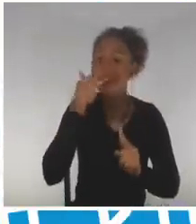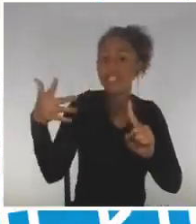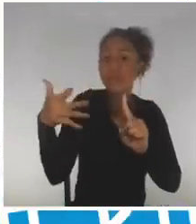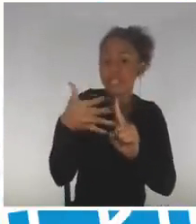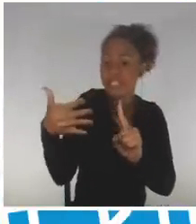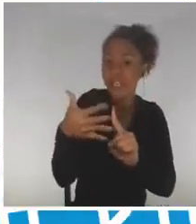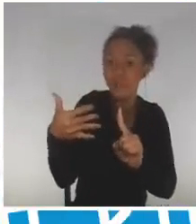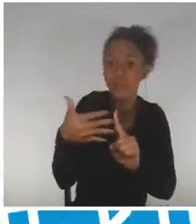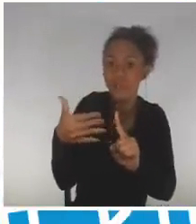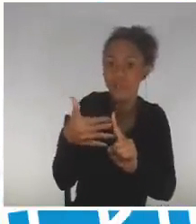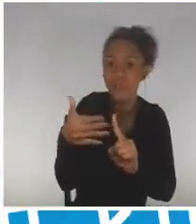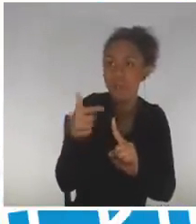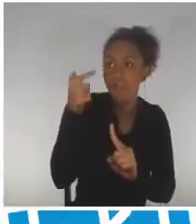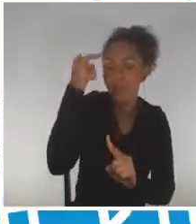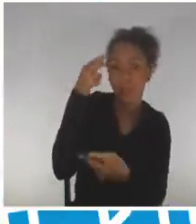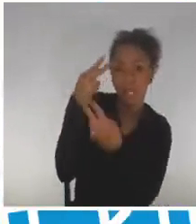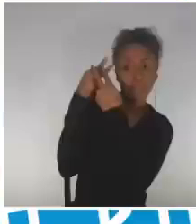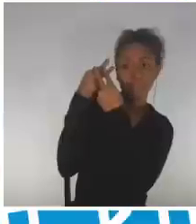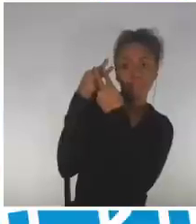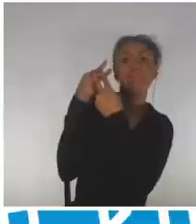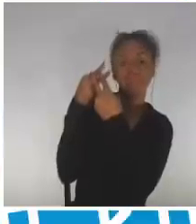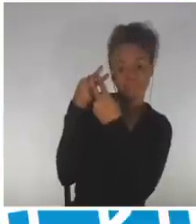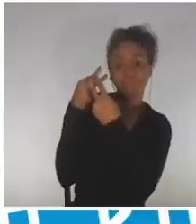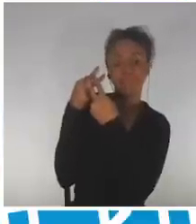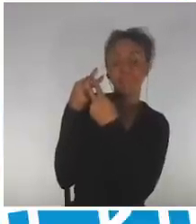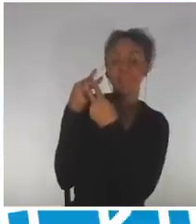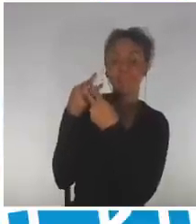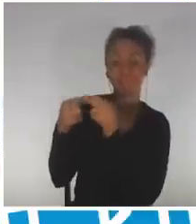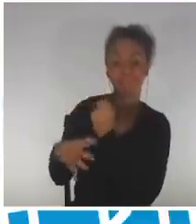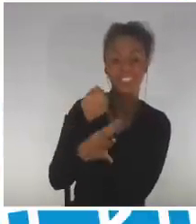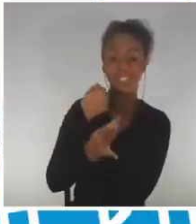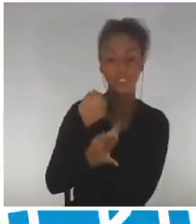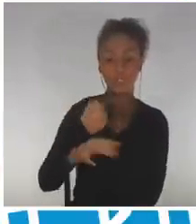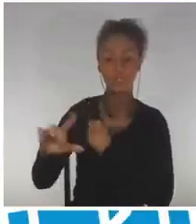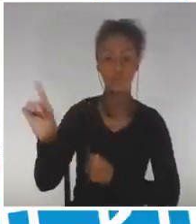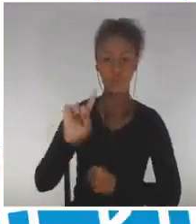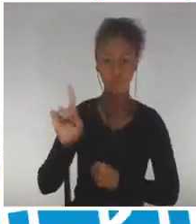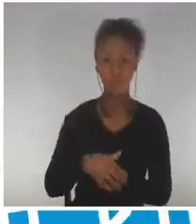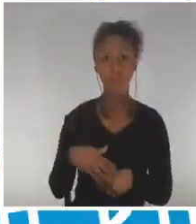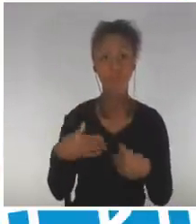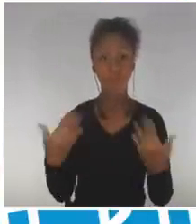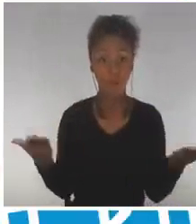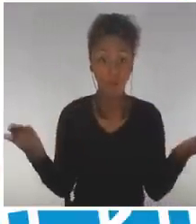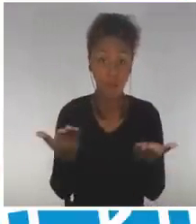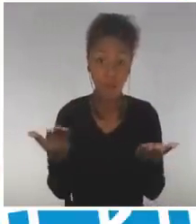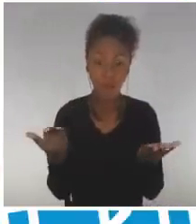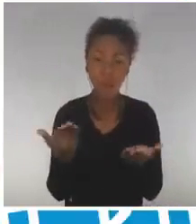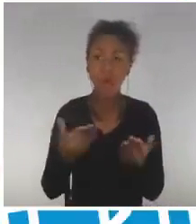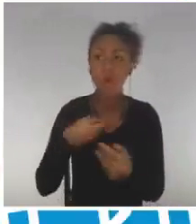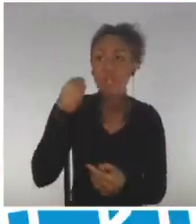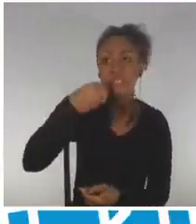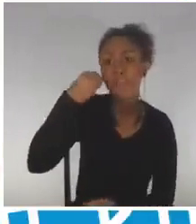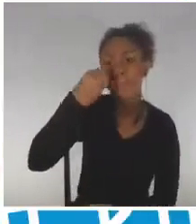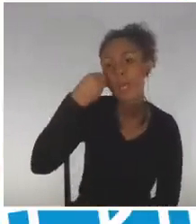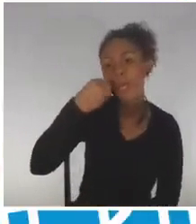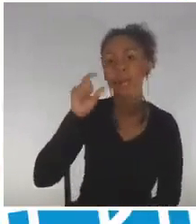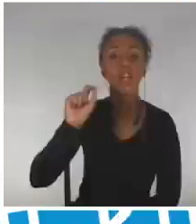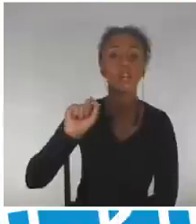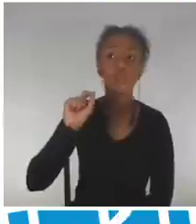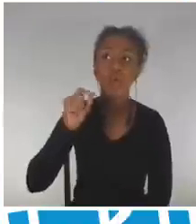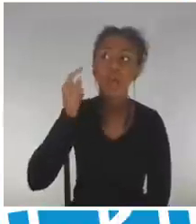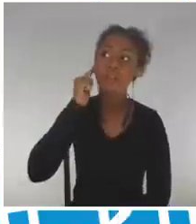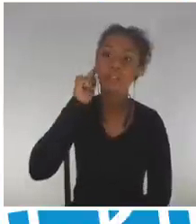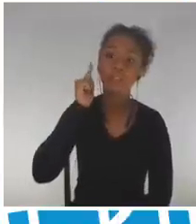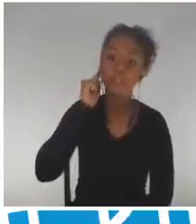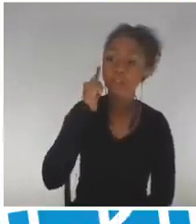temos uma geração de estudantes e de professores que viveram uma experiência que ninguém pensava, e a gente tem que saber